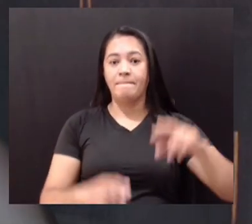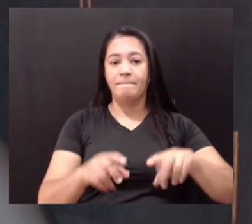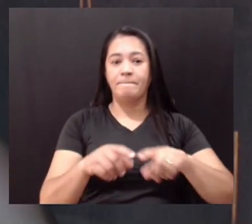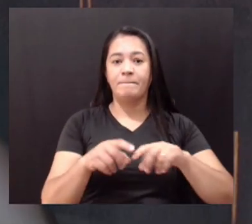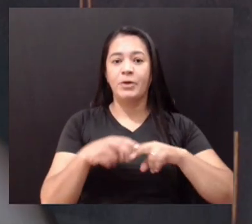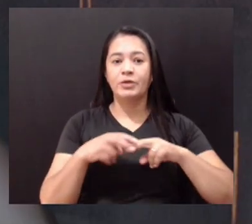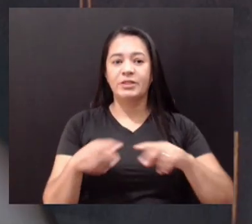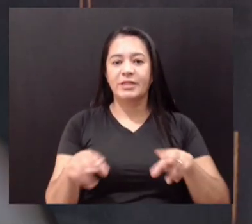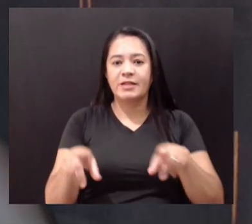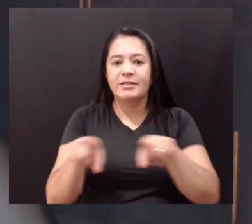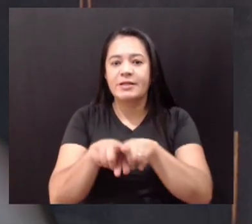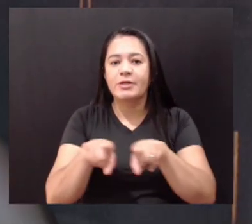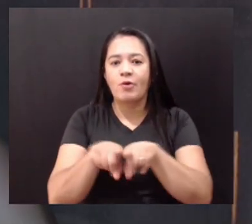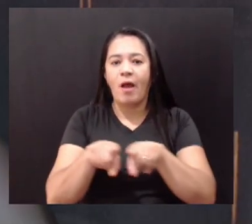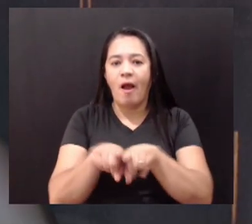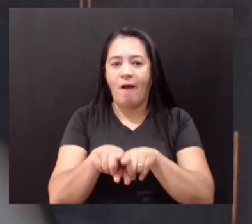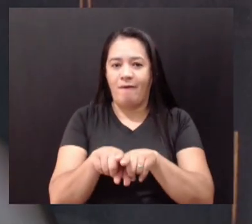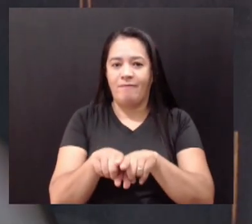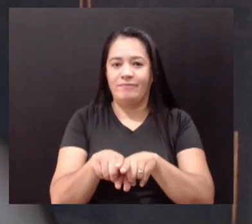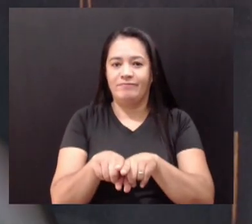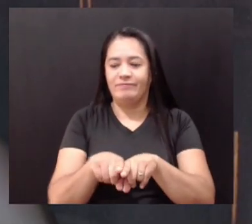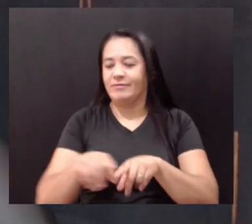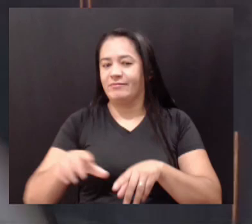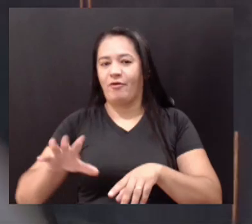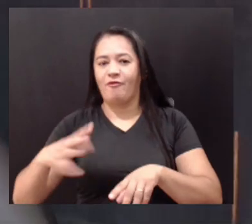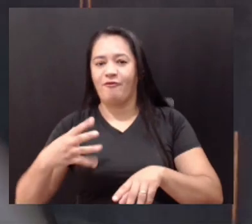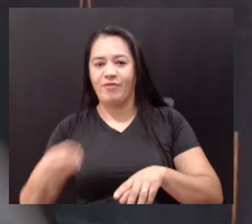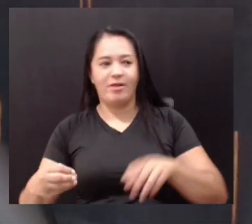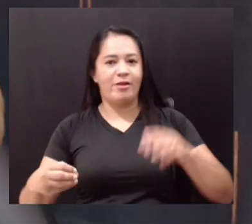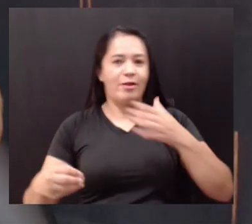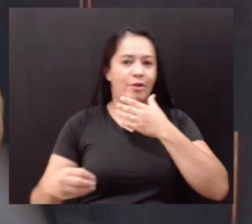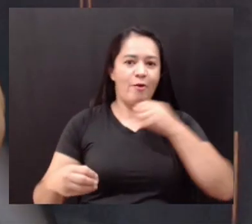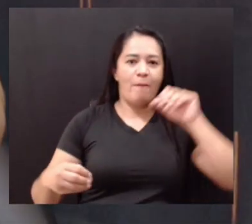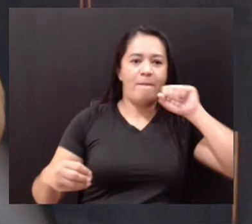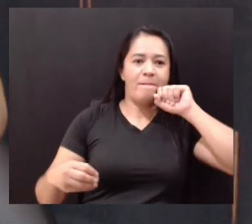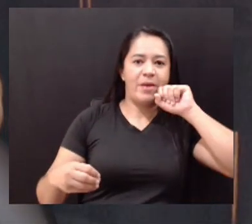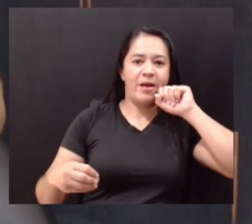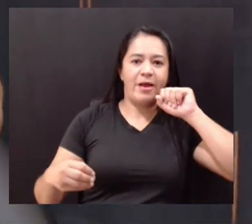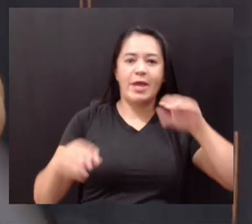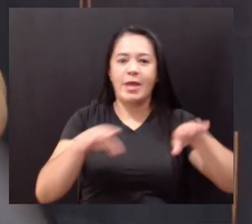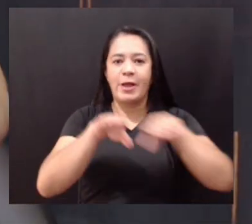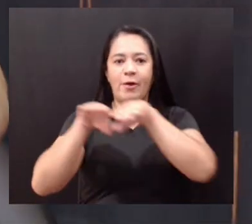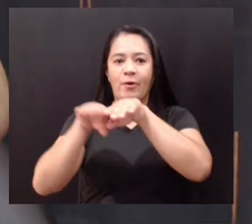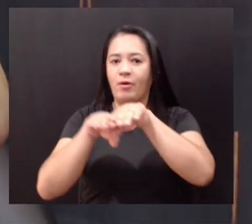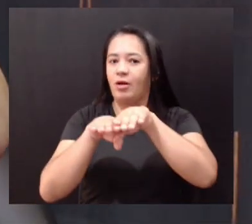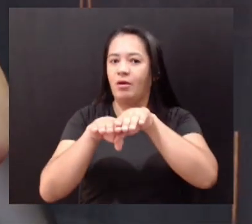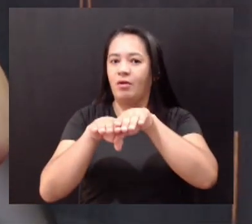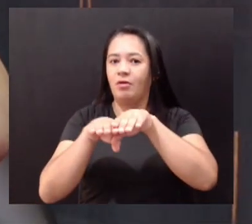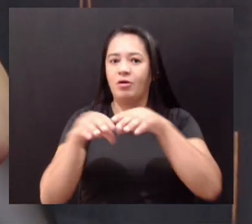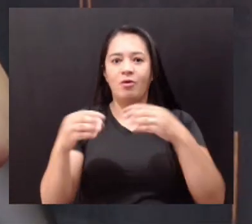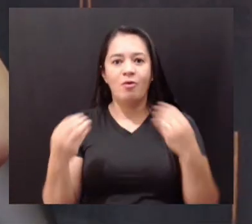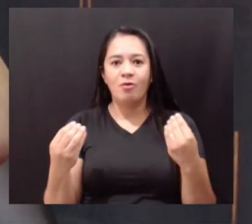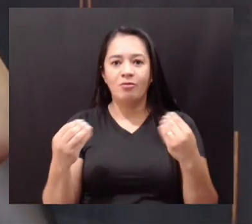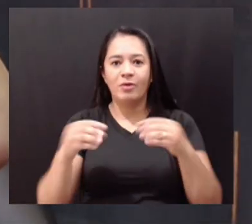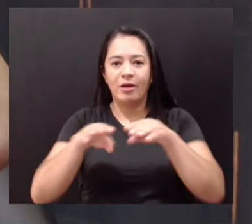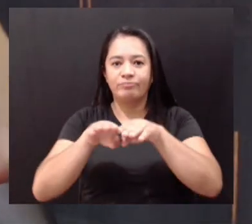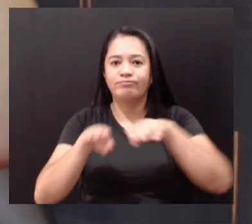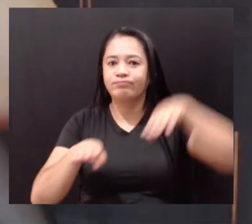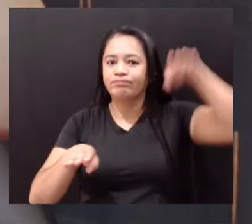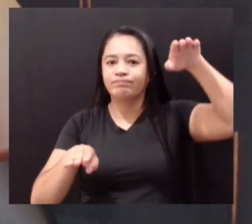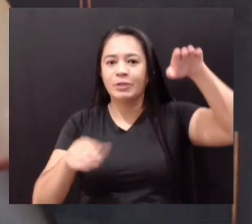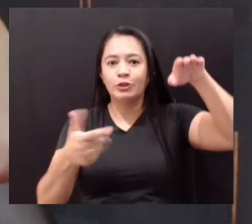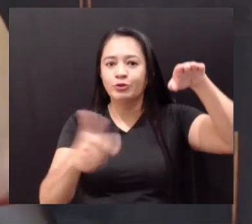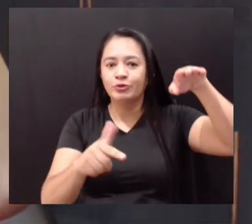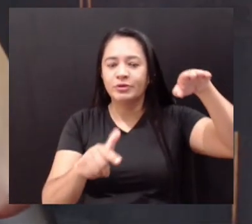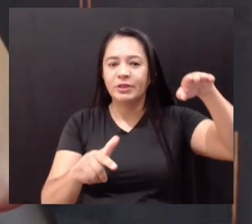Uhum. vê muito no consultório. Então não existe hierarquia, como o André falou, esses jovens estão com dificuldade de hierarquia, por